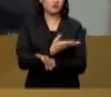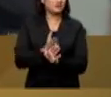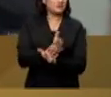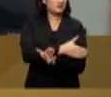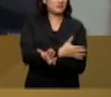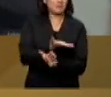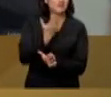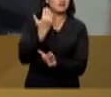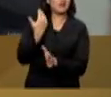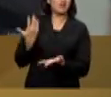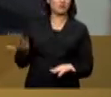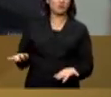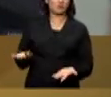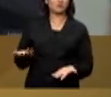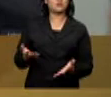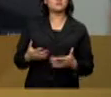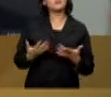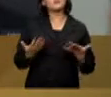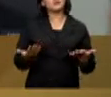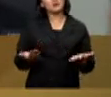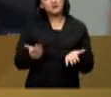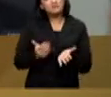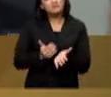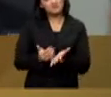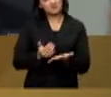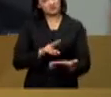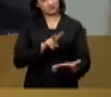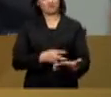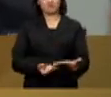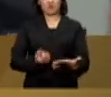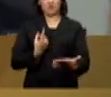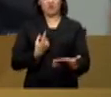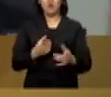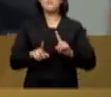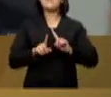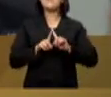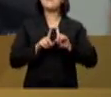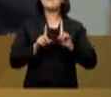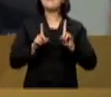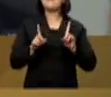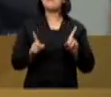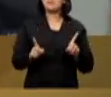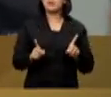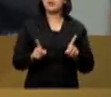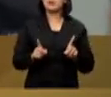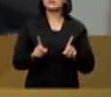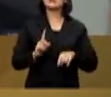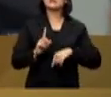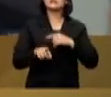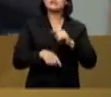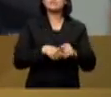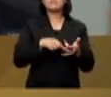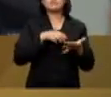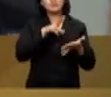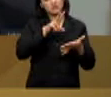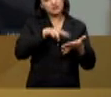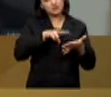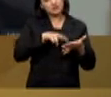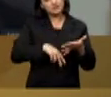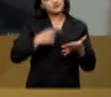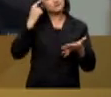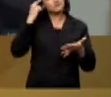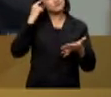Eu também tive esse impacto no primeiro momento, mas depois de muita reflexão